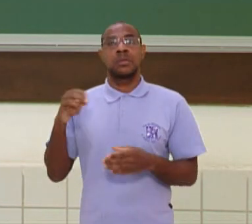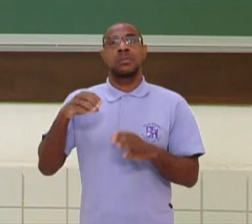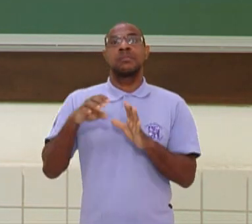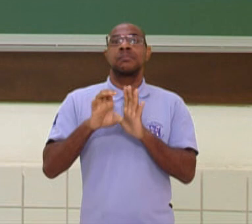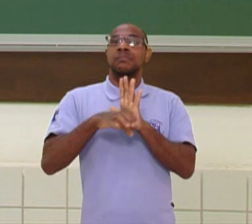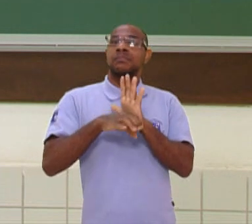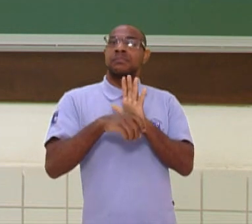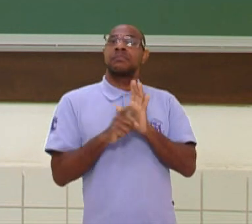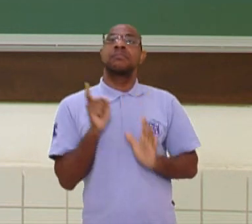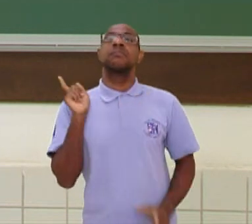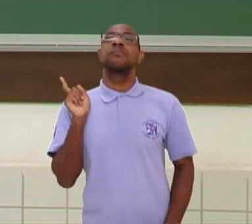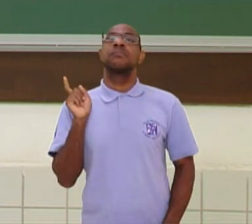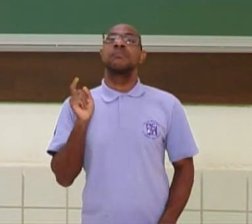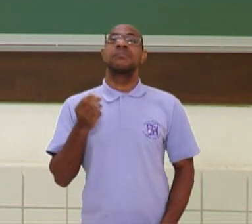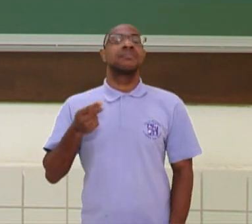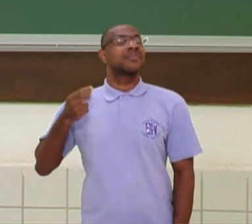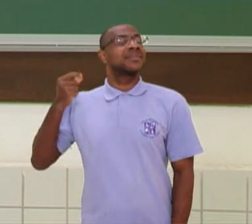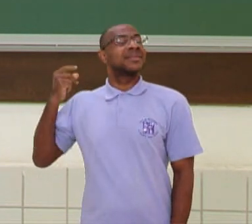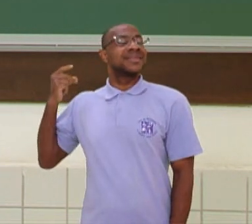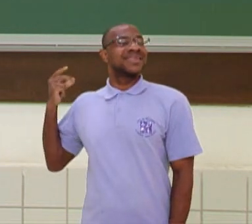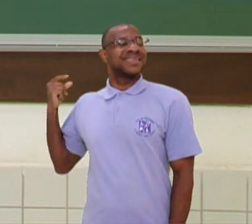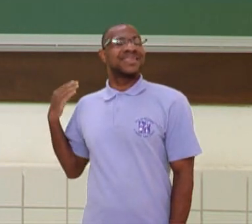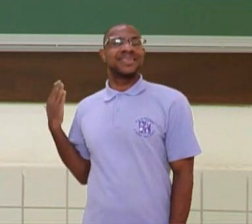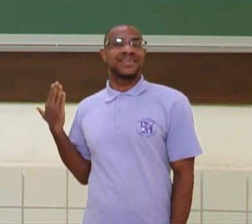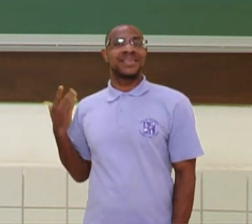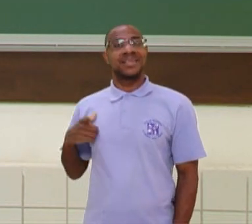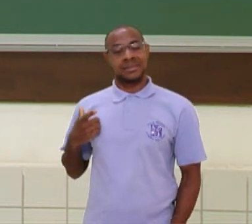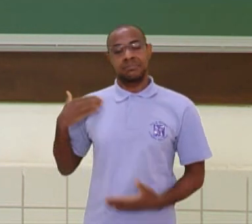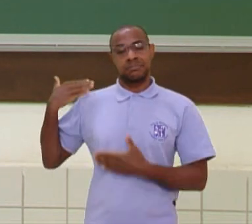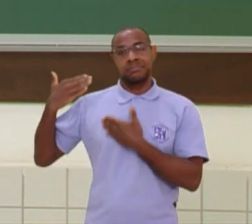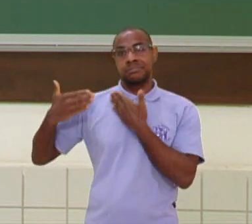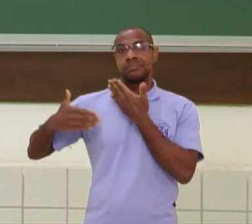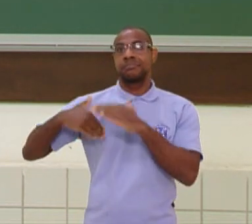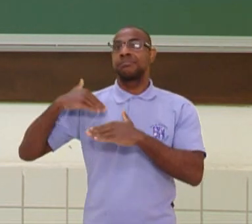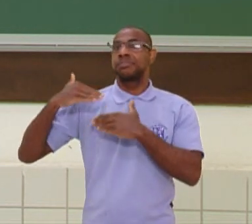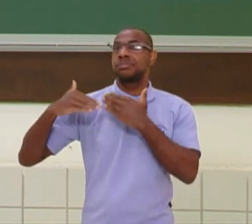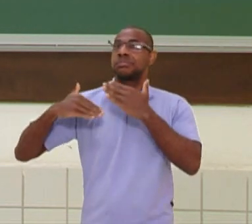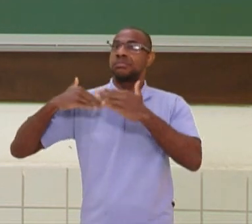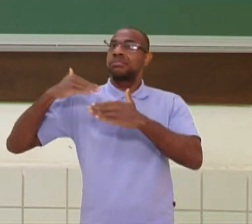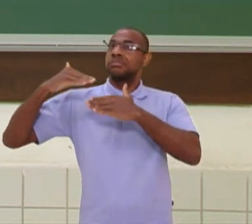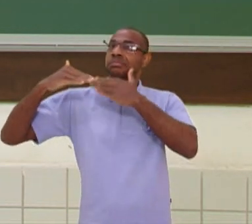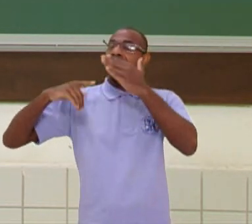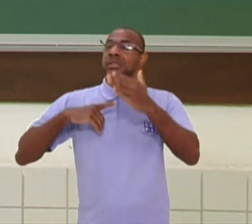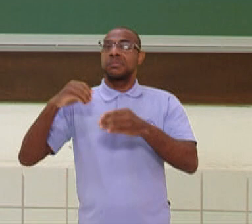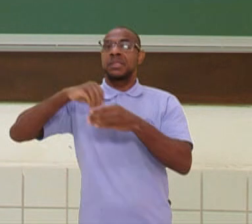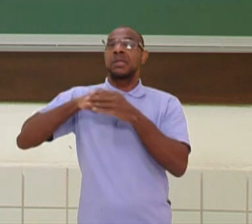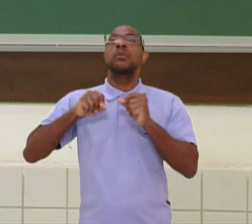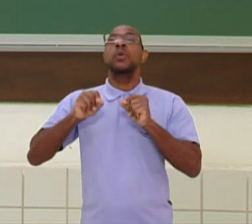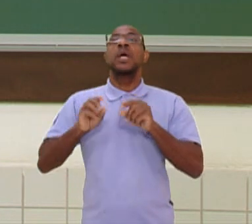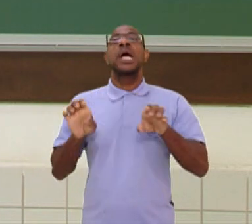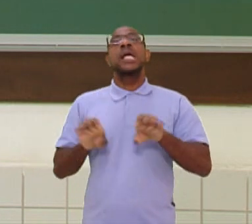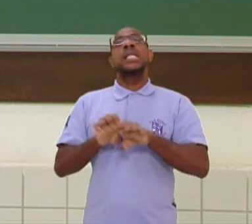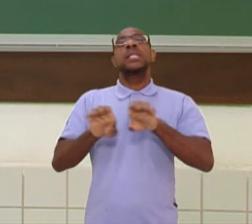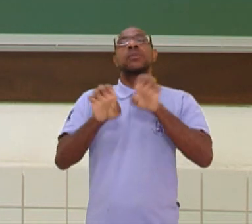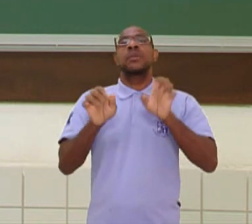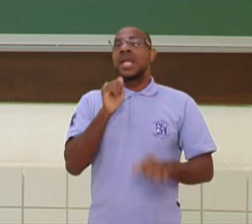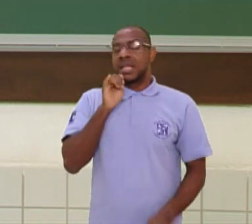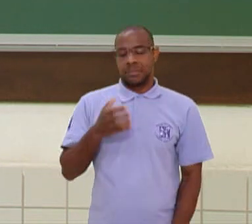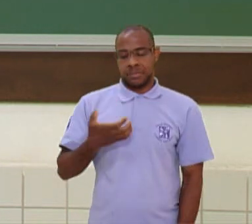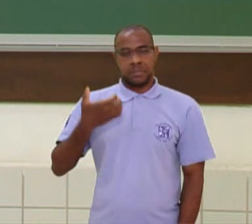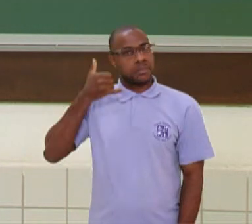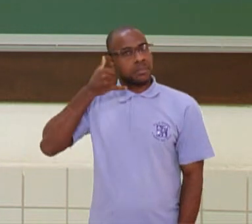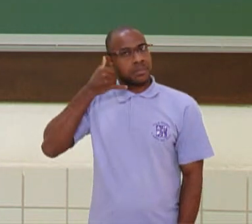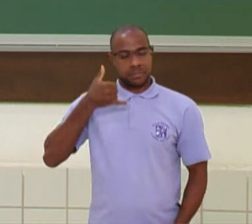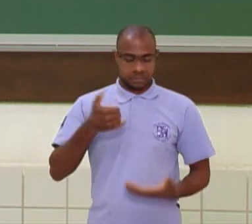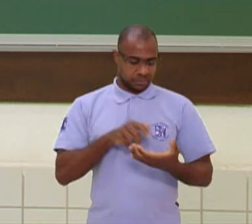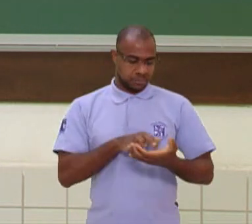séculos atrás. Então olha a evolução que acabamos tendo dentro dessa estrutura. Basicamente, se você for pegar seu telefone, que é basicamente o